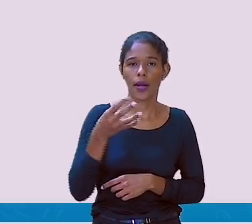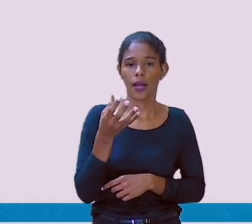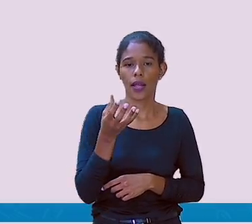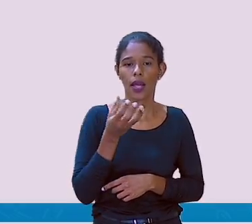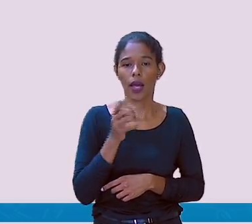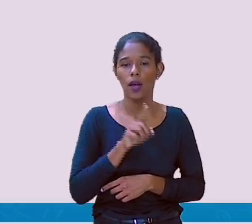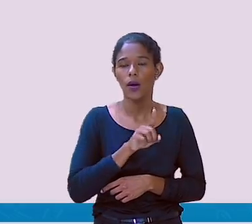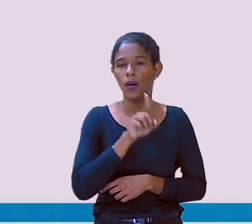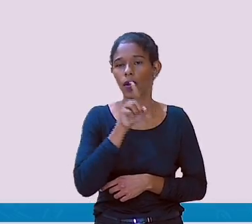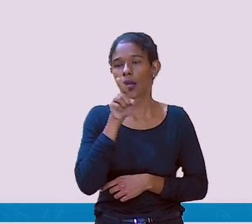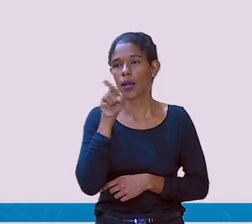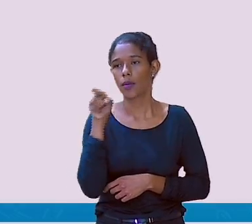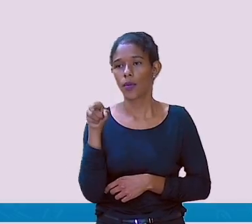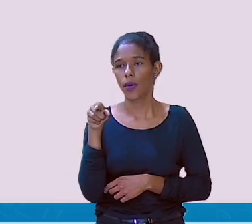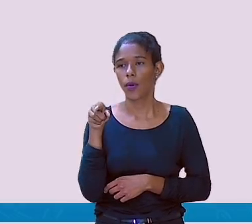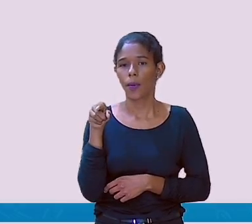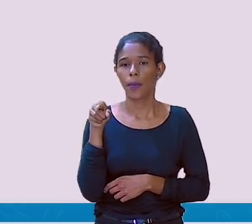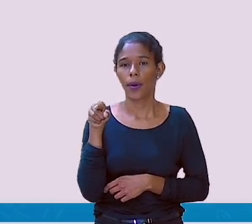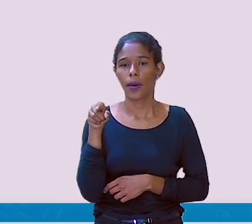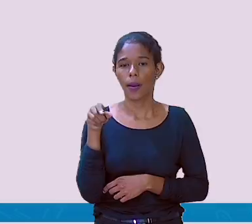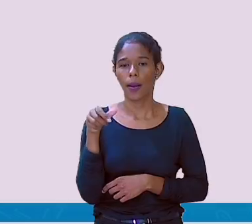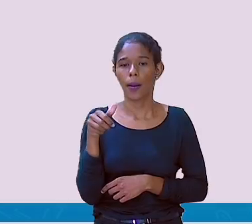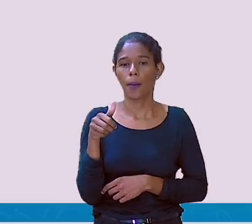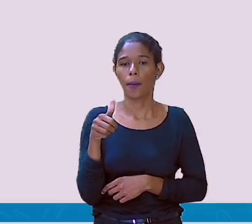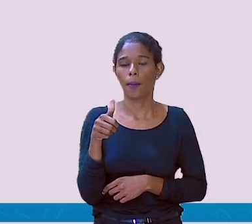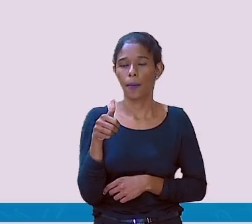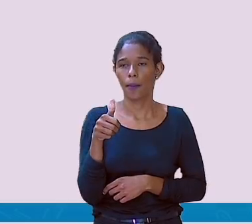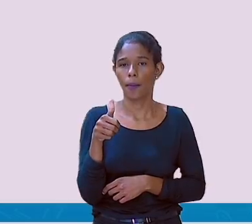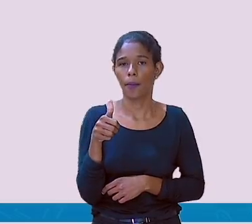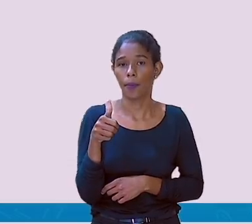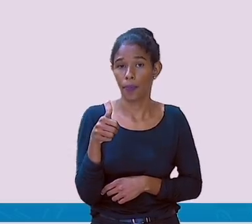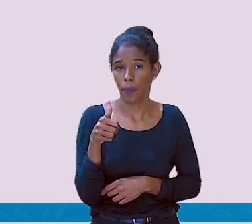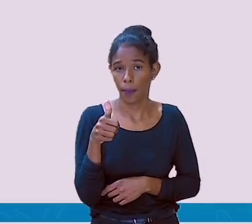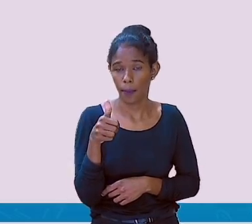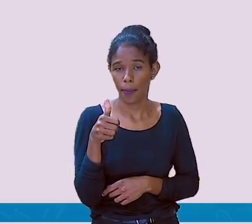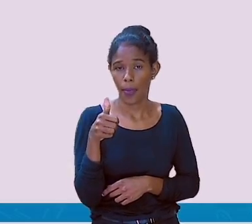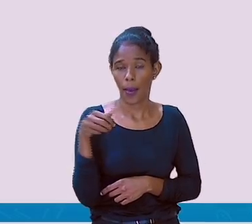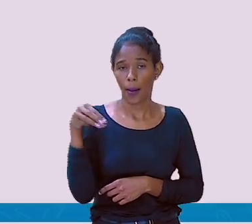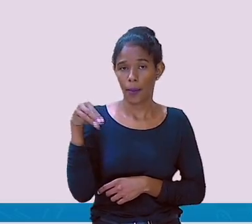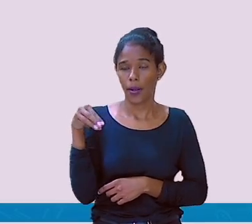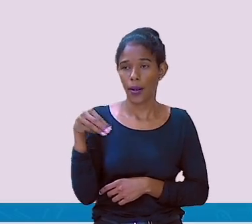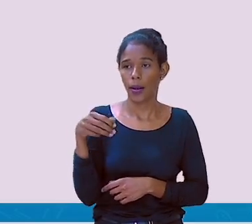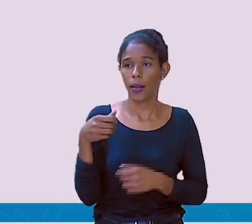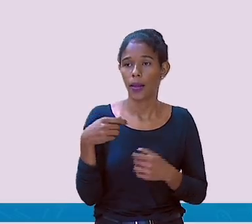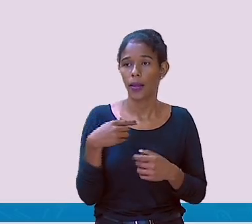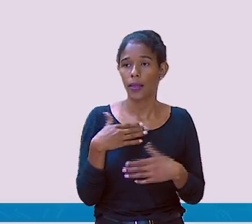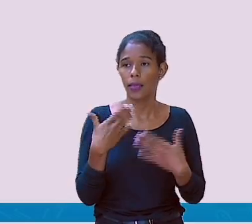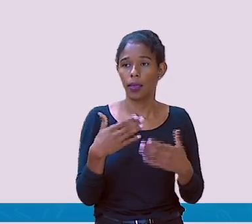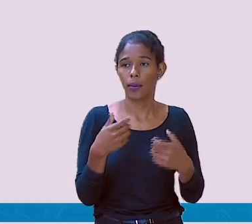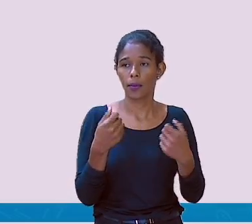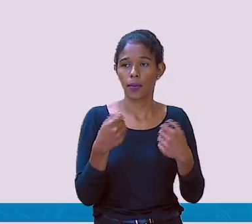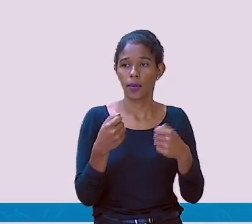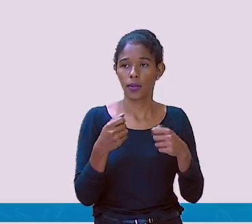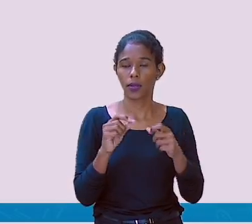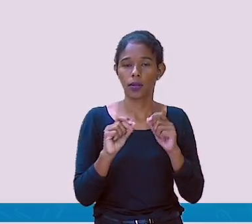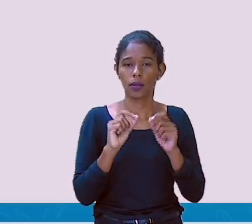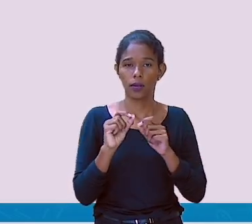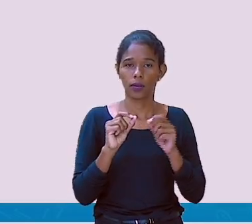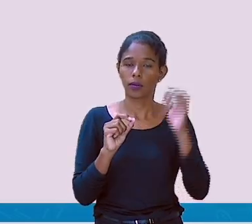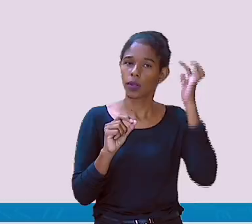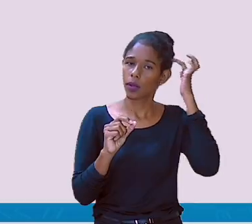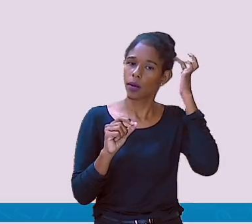teria 30, para o milímetro, eu teria 30 aqui, aqui eu vou